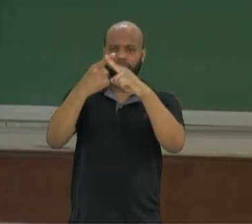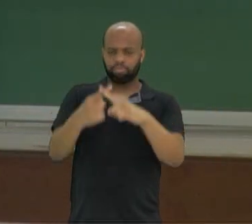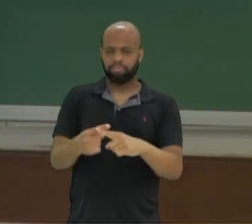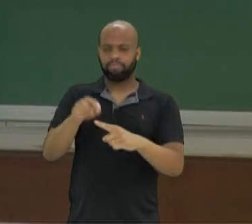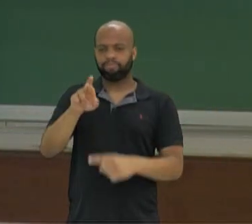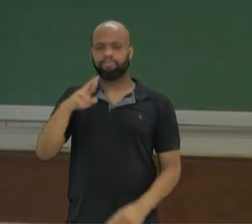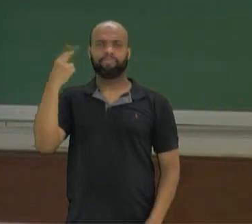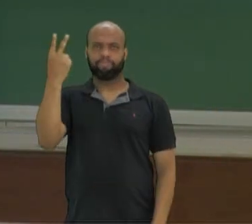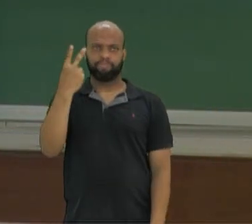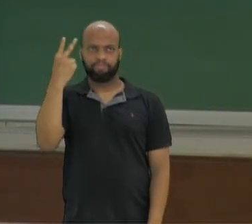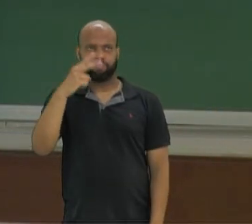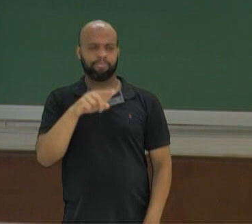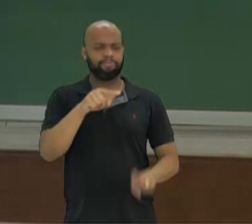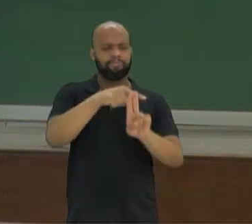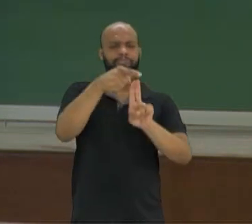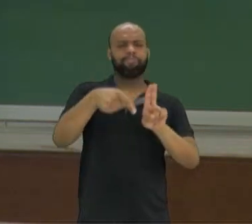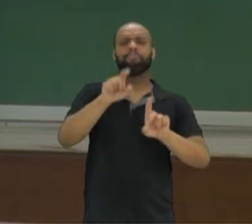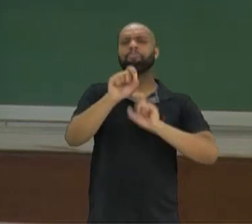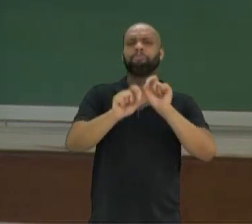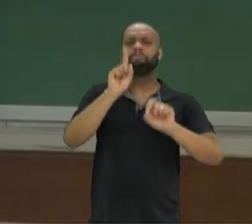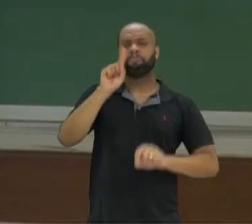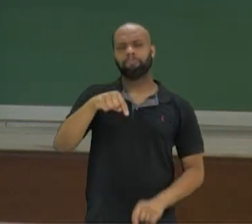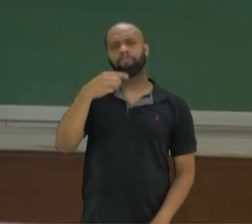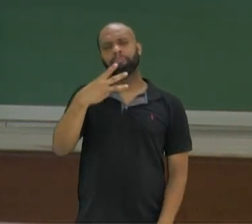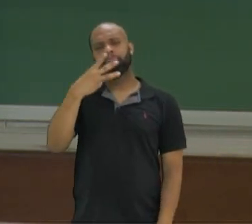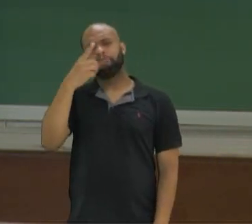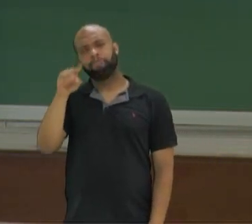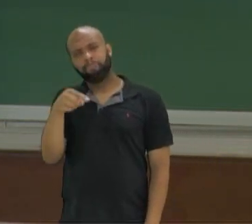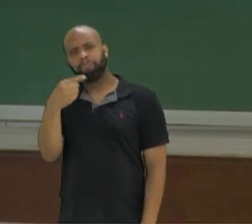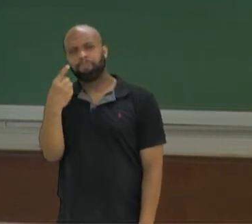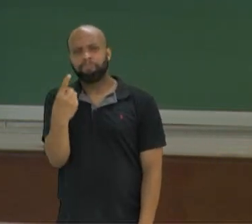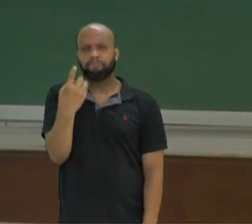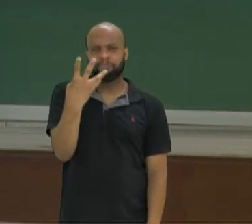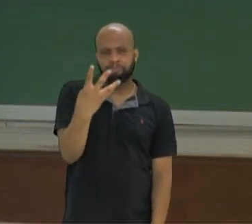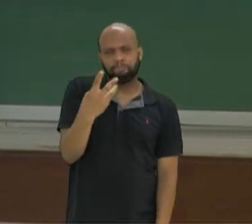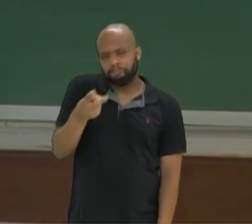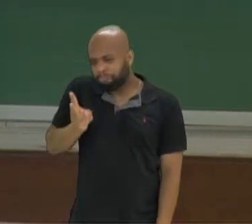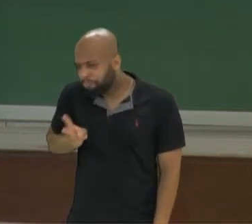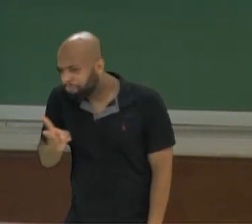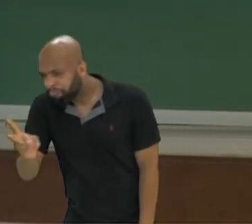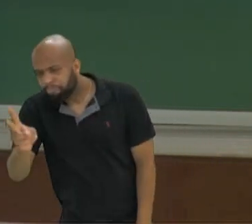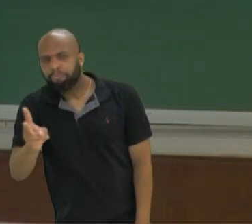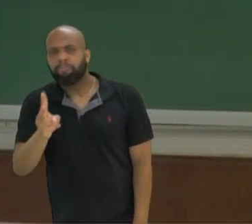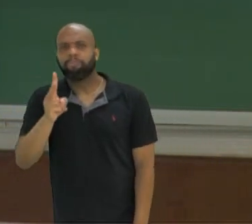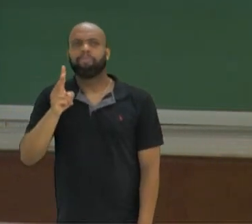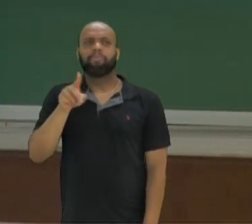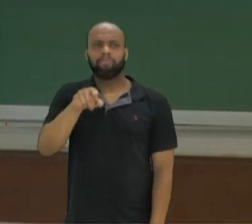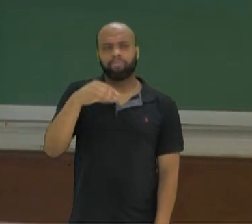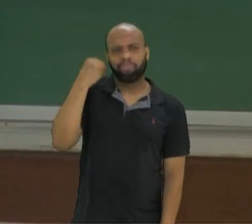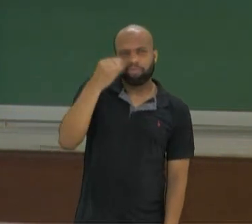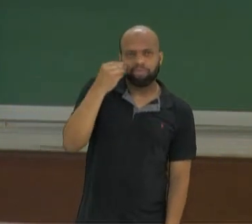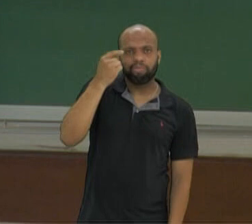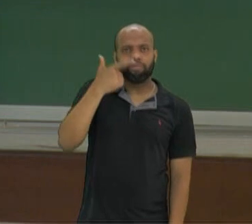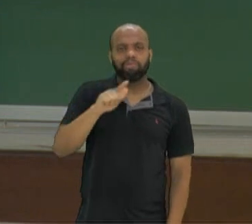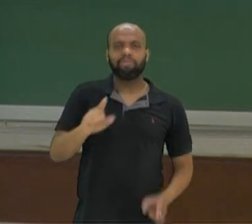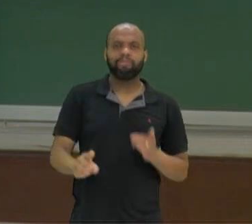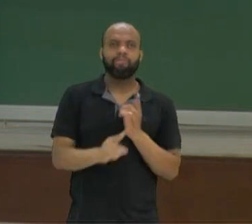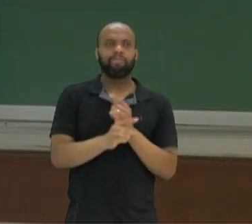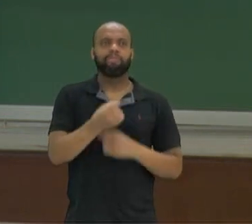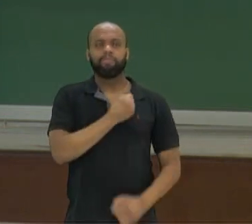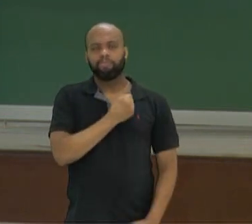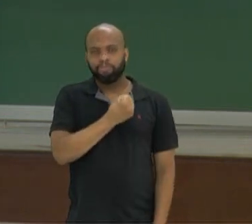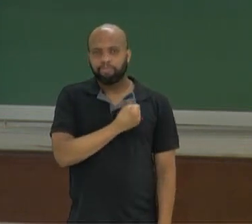aquele númerozinho irracional, constante. Vocês devem ter feito lá no 9º ano até algumas experiências para chegar nesse número π,